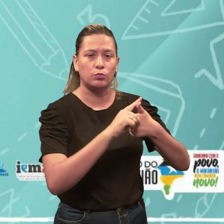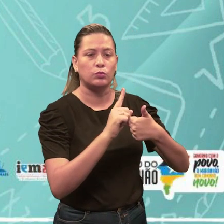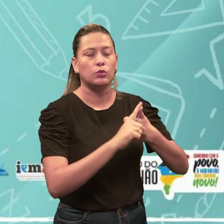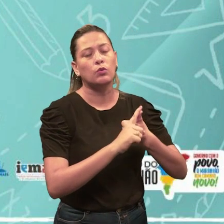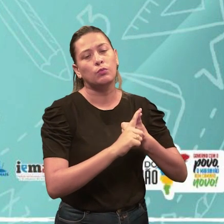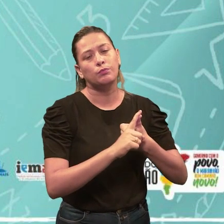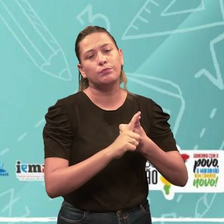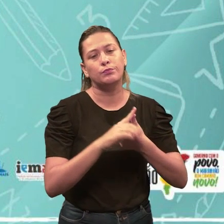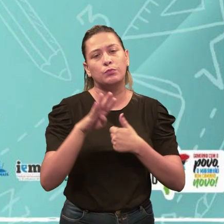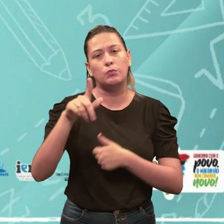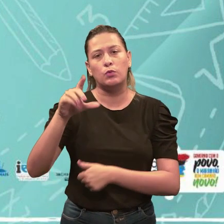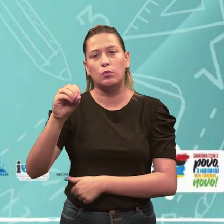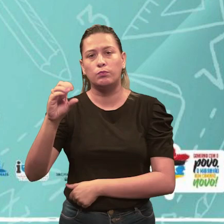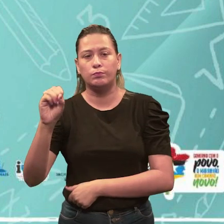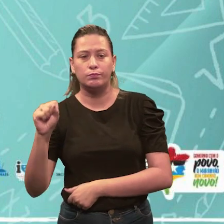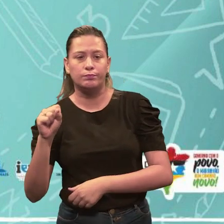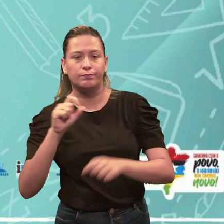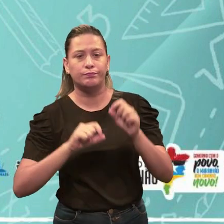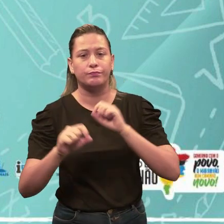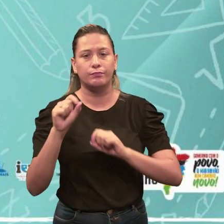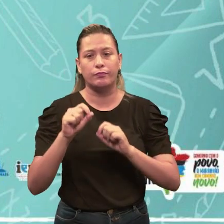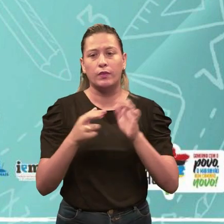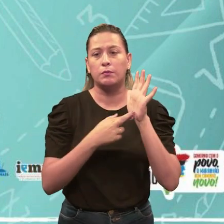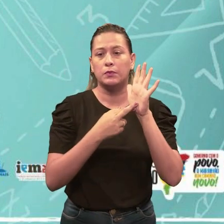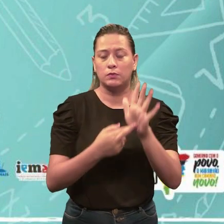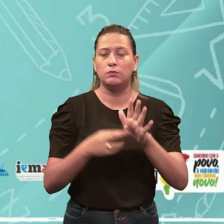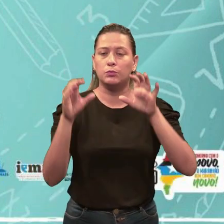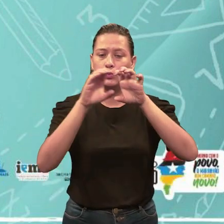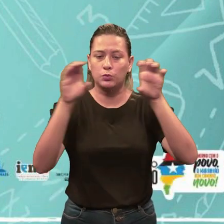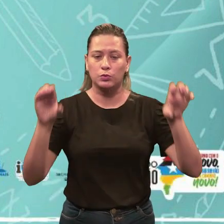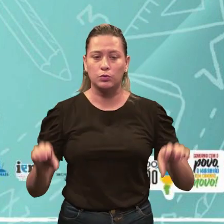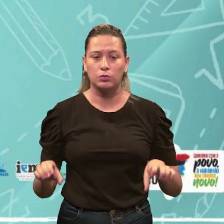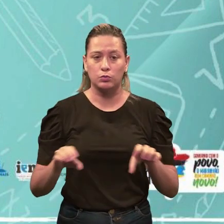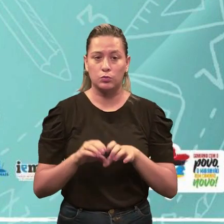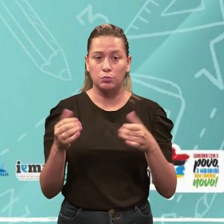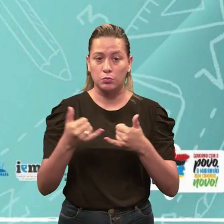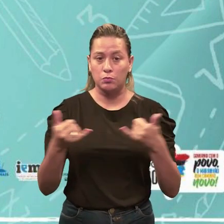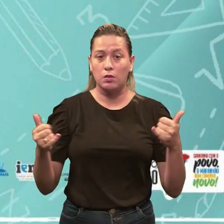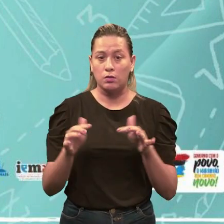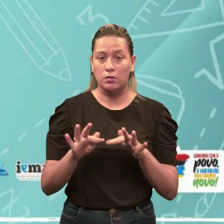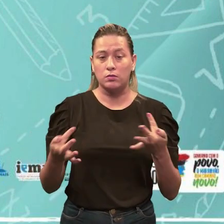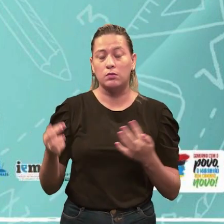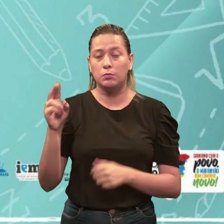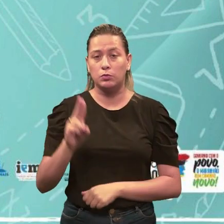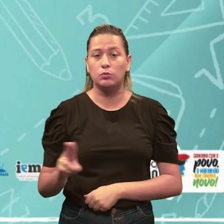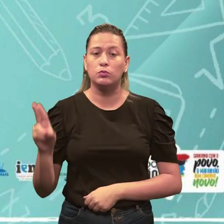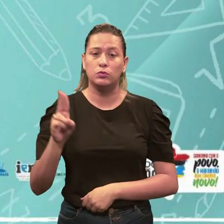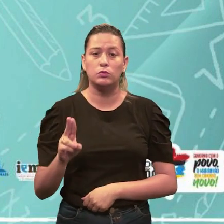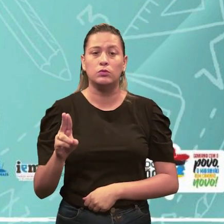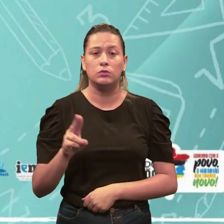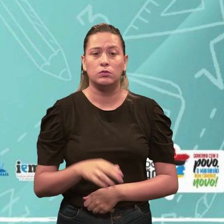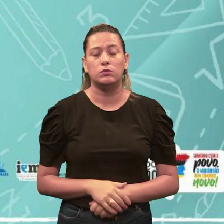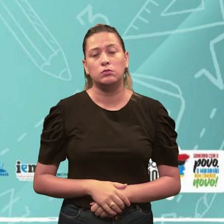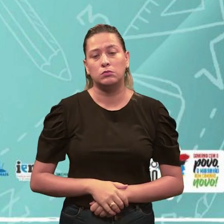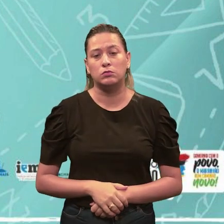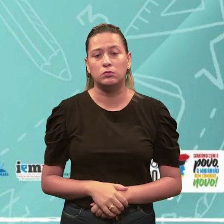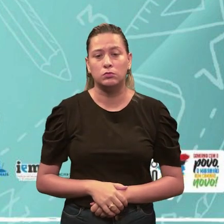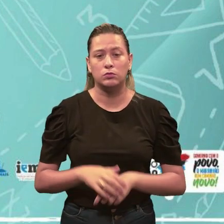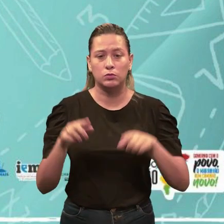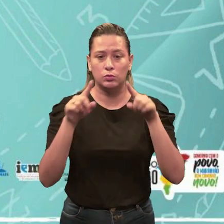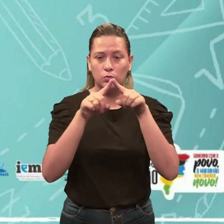uma representação do circuito desenhada por uma linha simples em figuras geométricas, tá? Né, que são